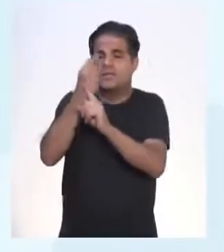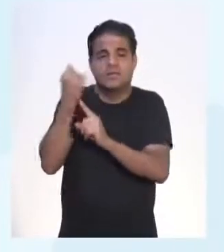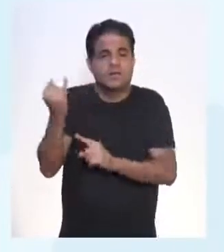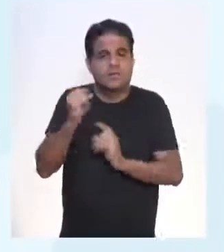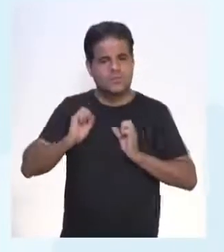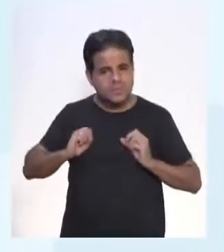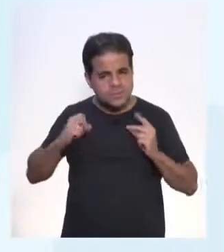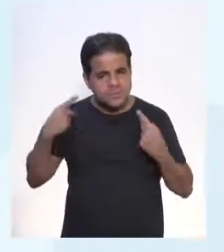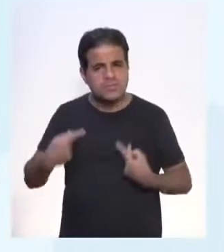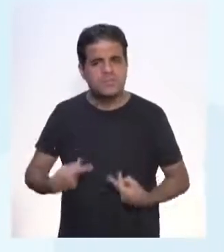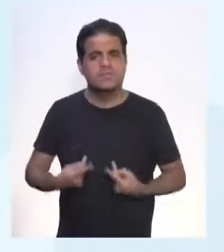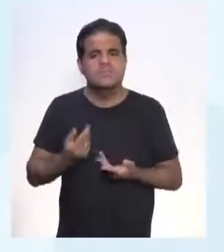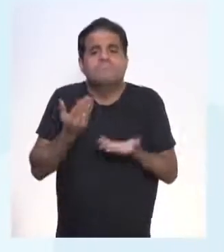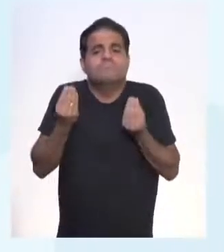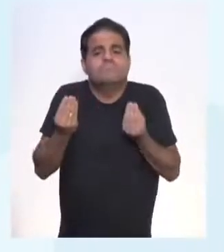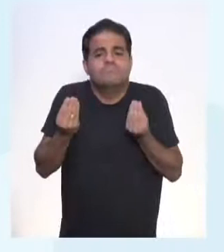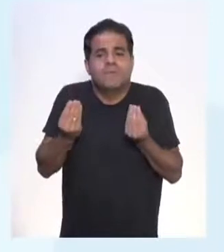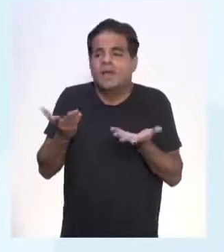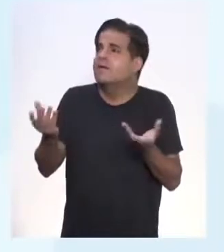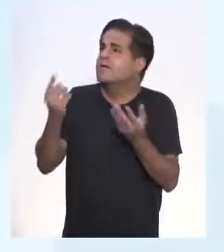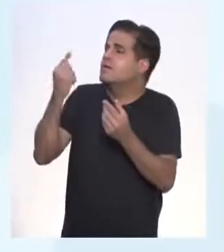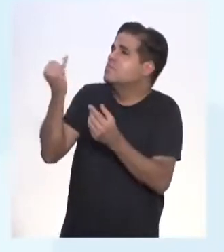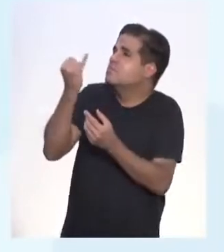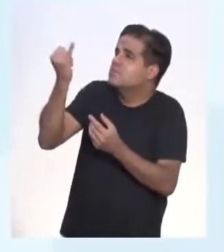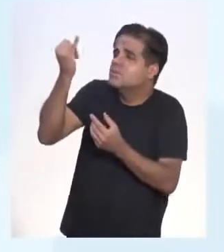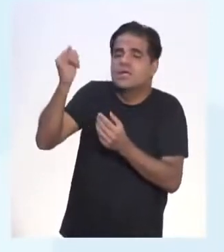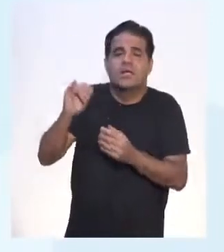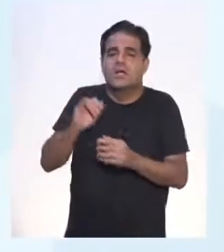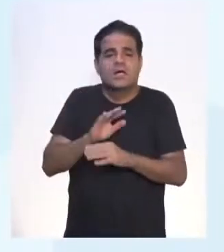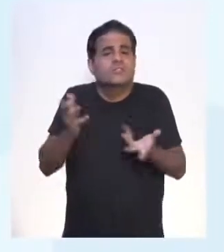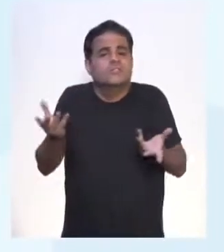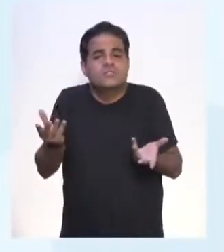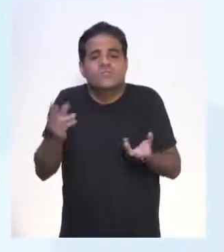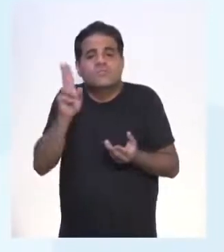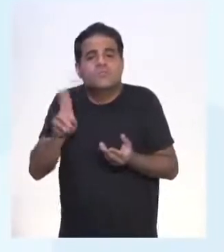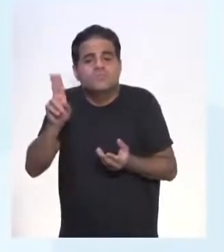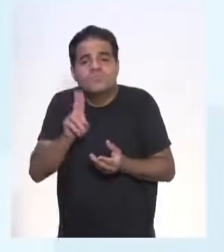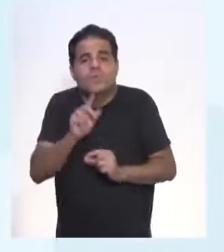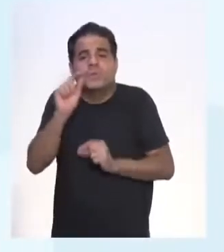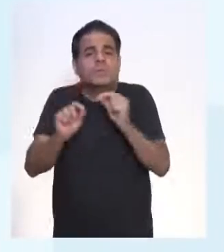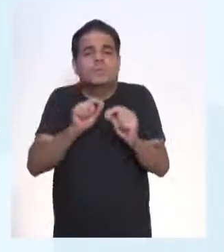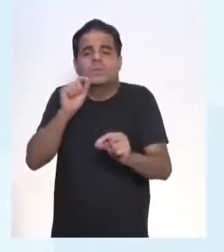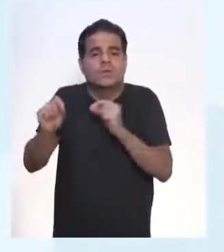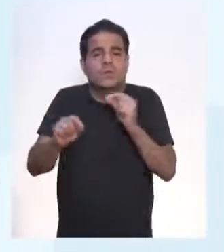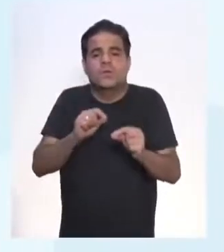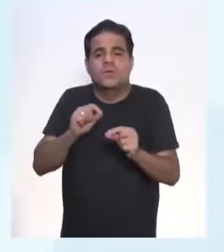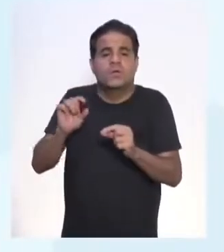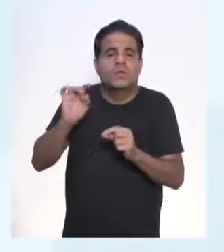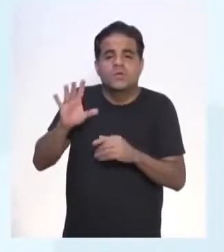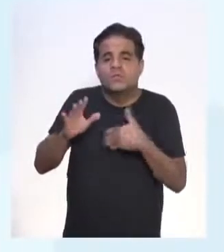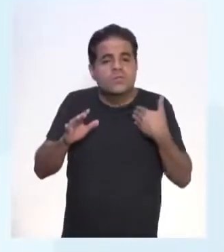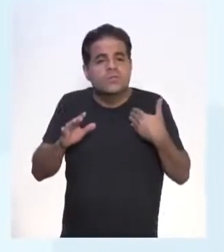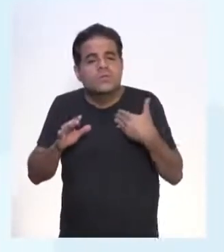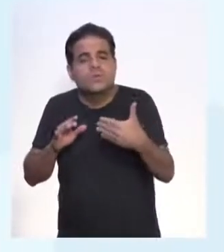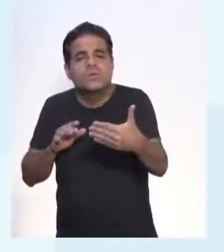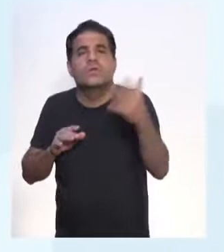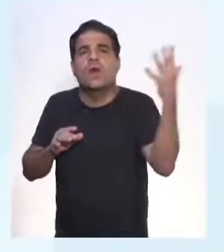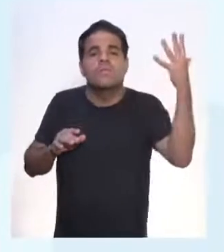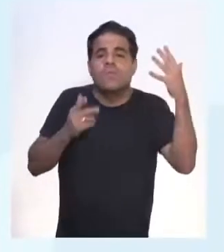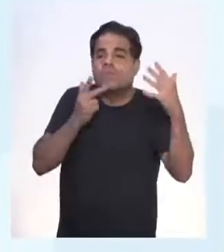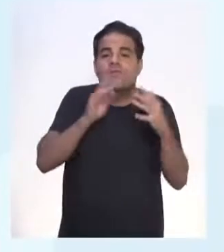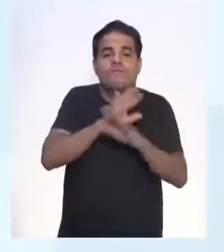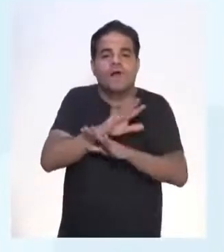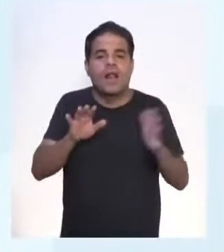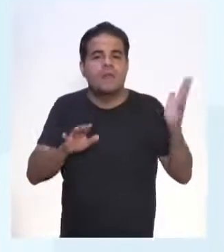seres humanos? Então não se trata só de uma questão assim de a la Baumgarten, né? O que é belo, o